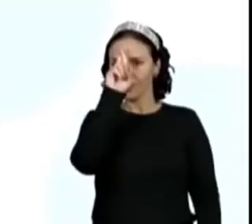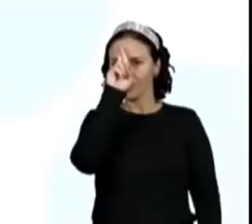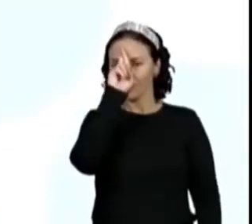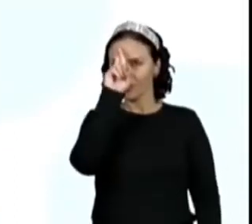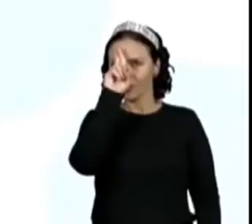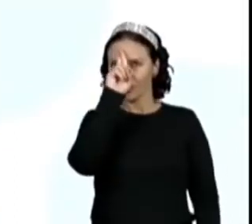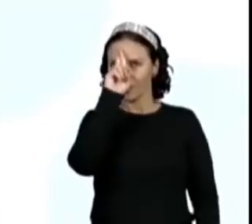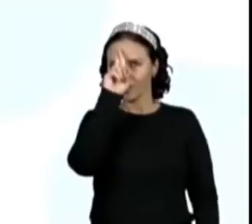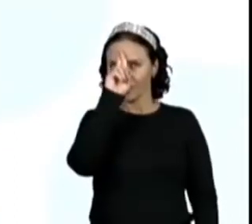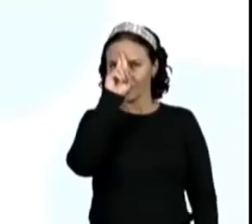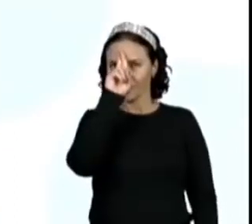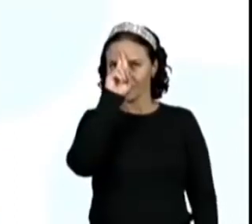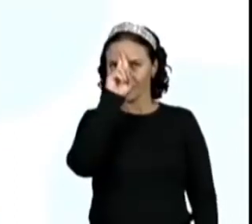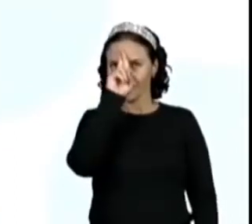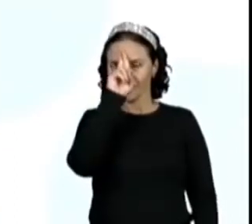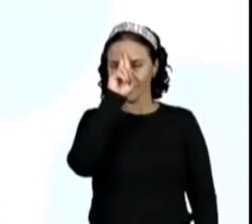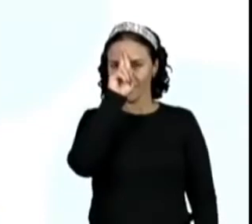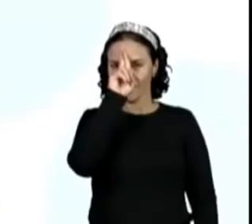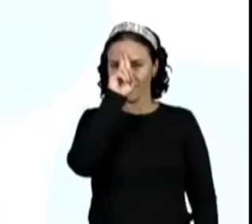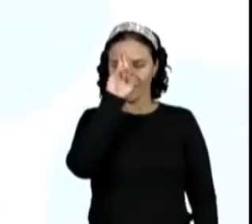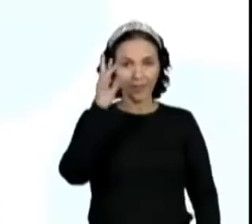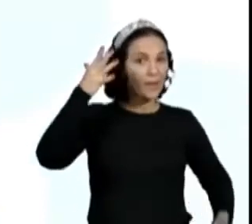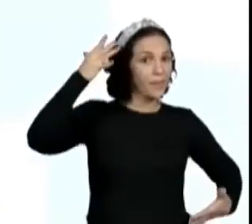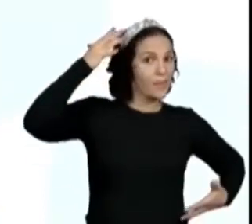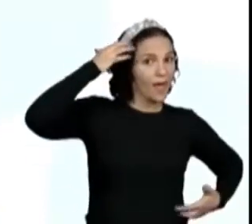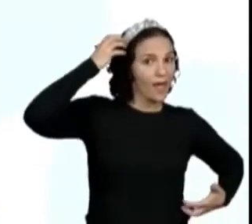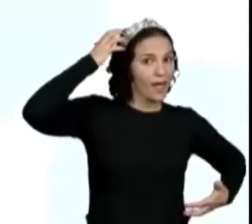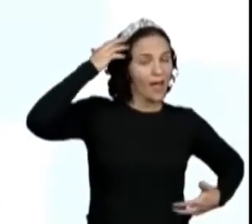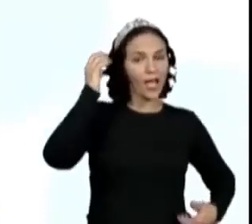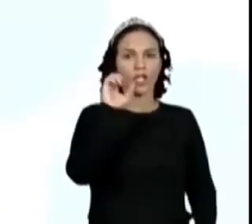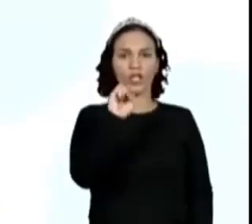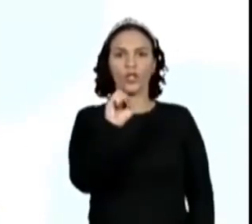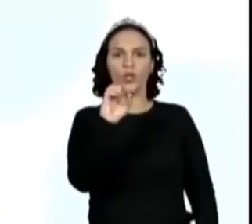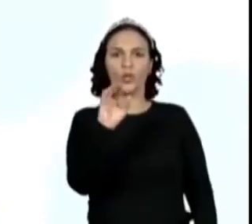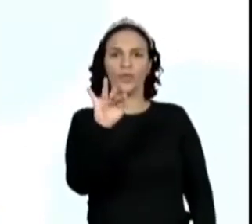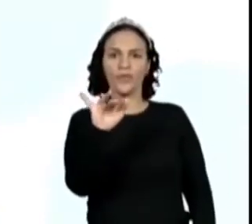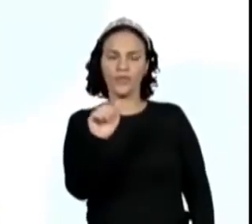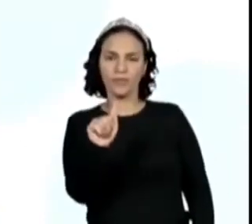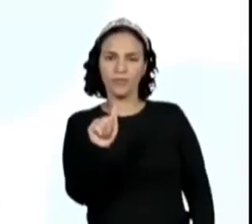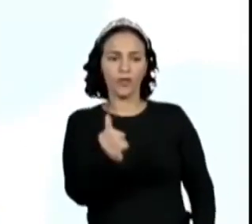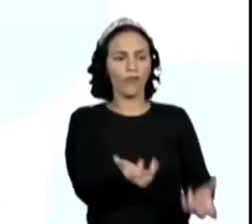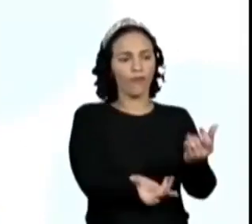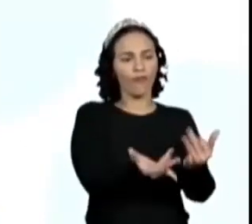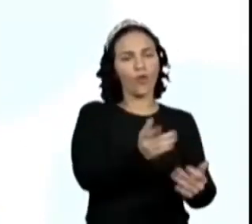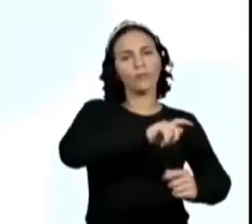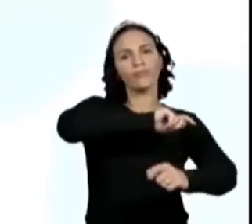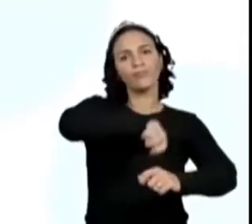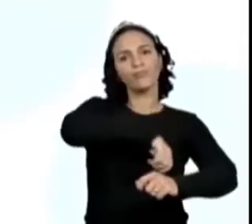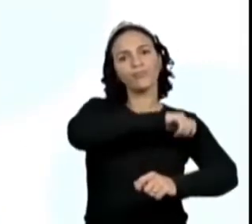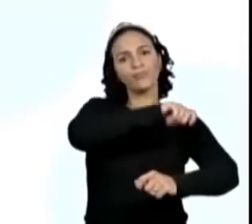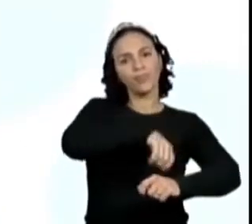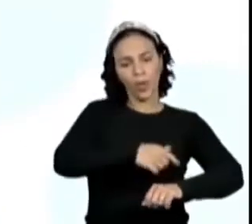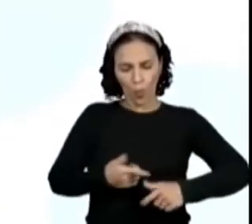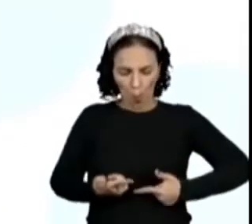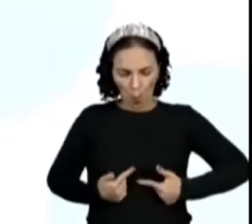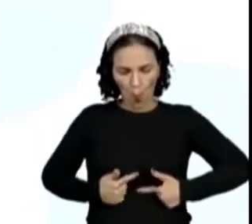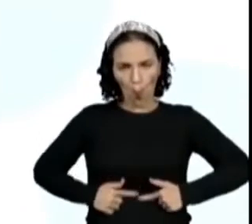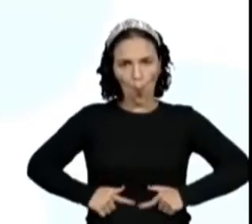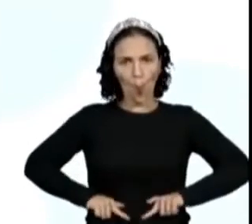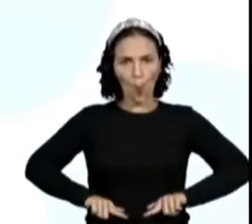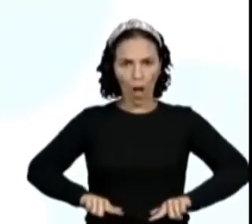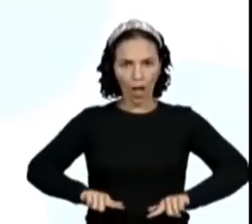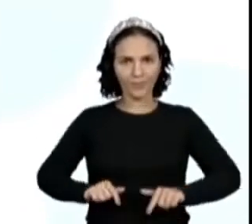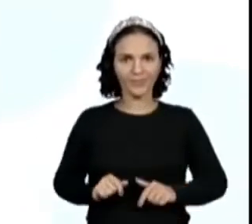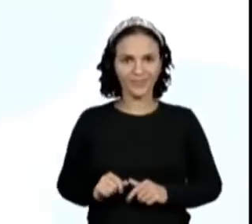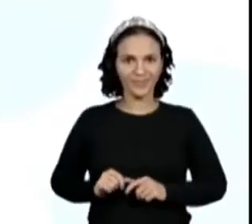Meio-dia, eu vou só pôr a setinha. Meio-dia, macaca Sofia. Panela no fogo, barriga vazia.